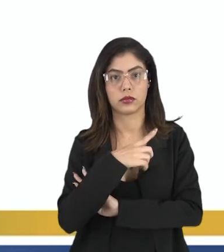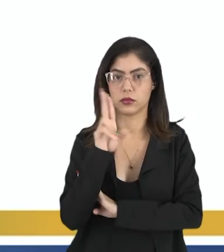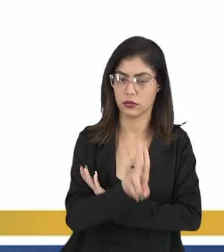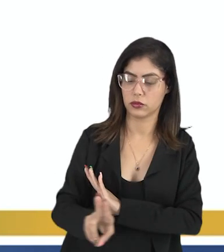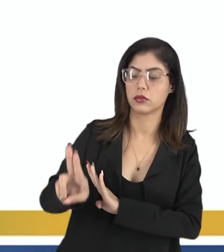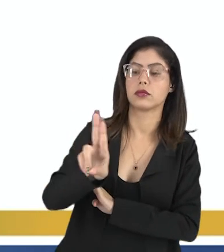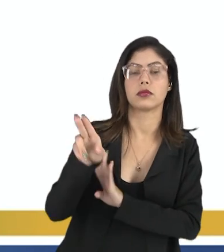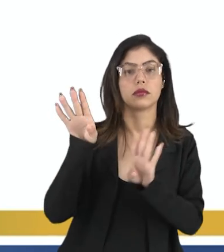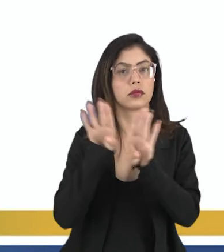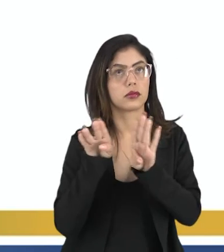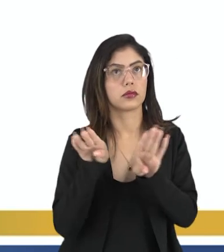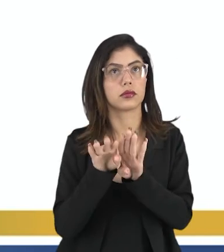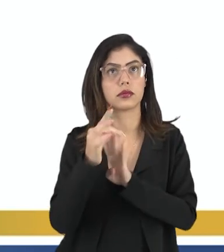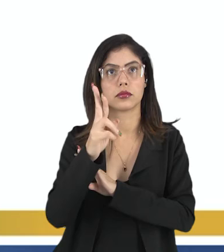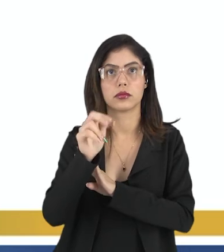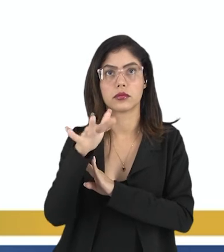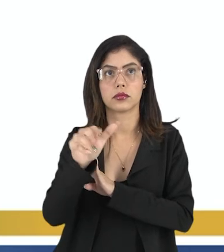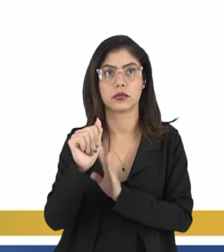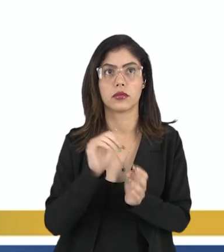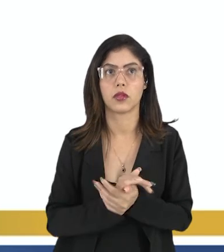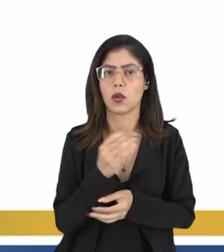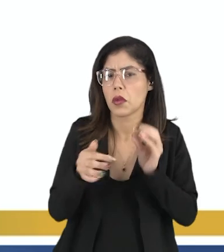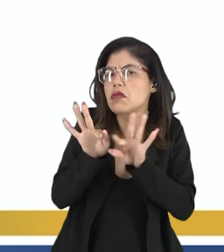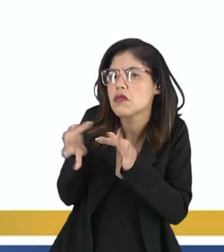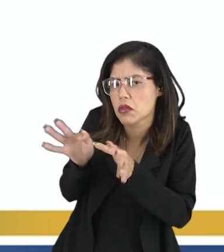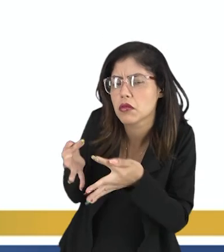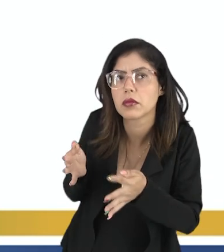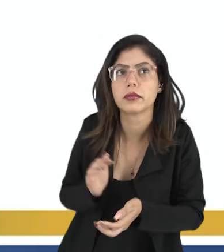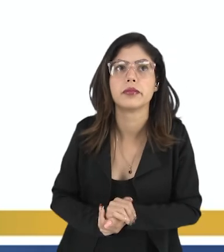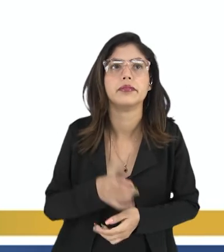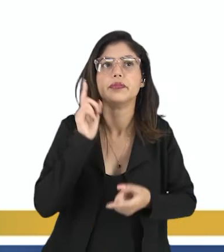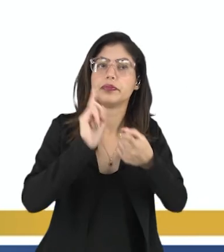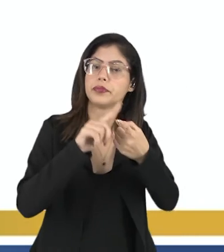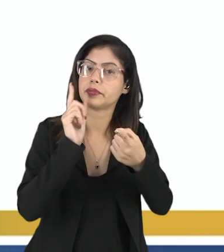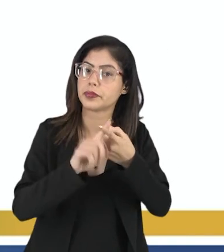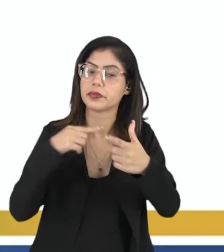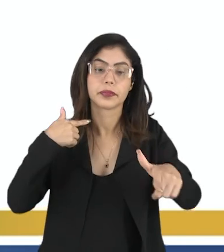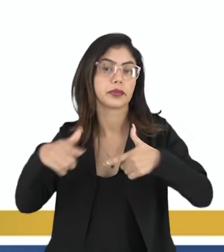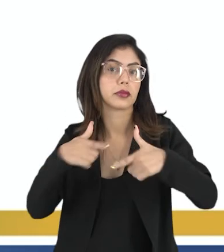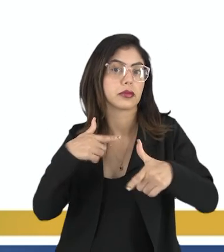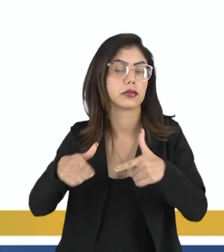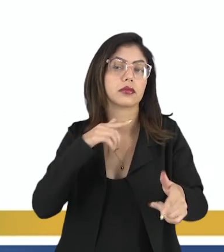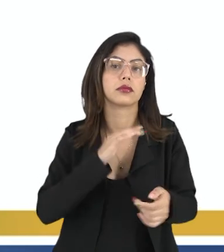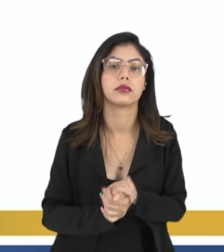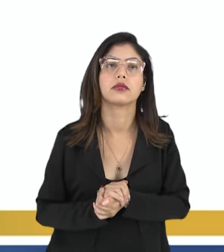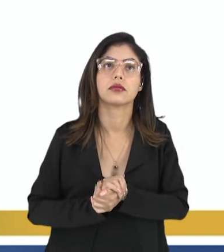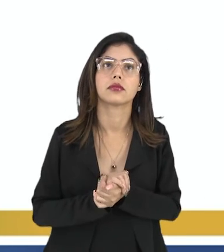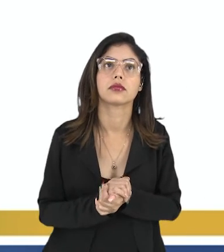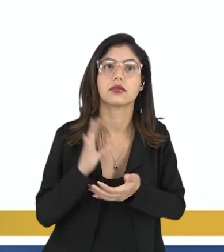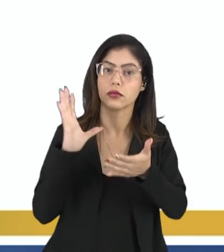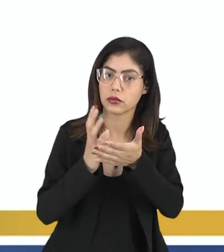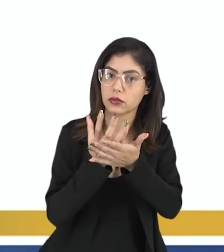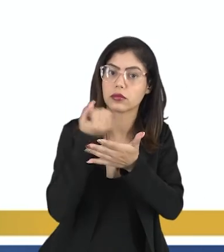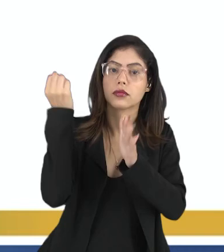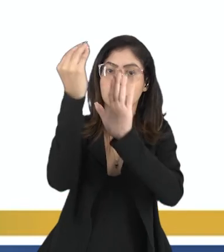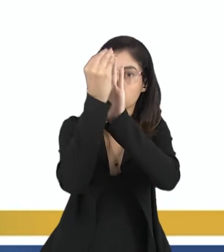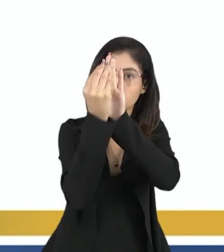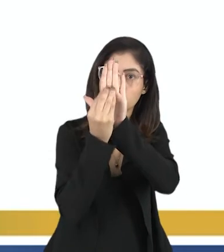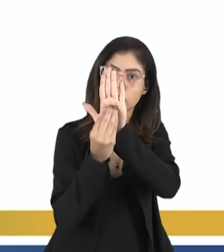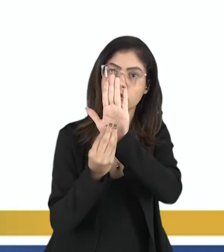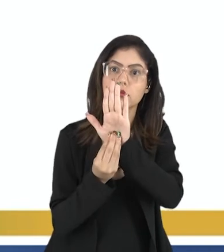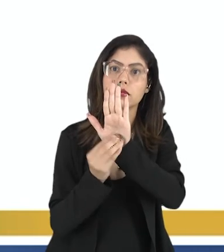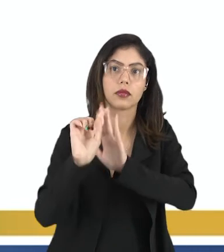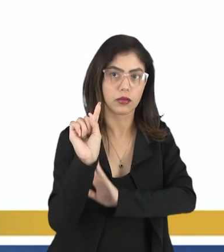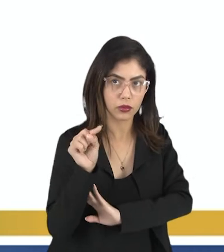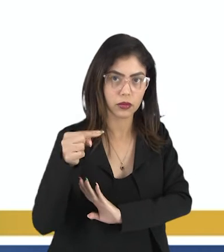for utilizar a fórmula de juros compostos, como é bem simples. Primeiro, você trabalhará a retirada dos dados.